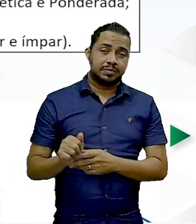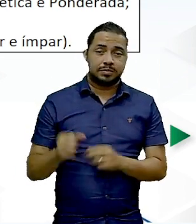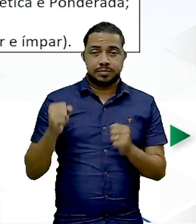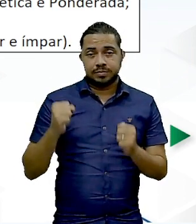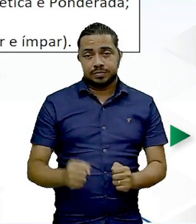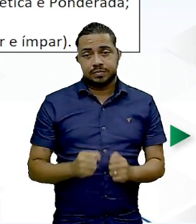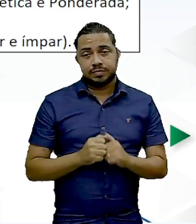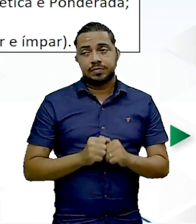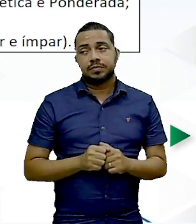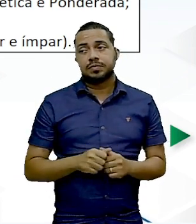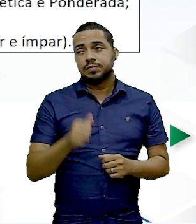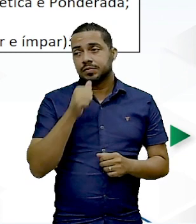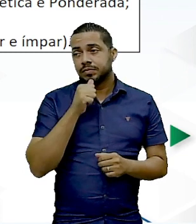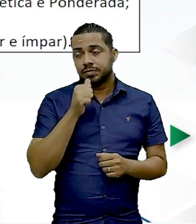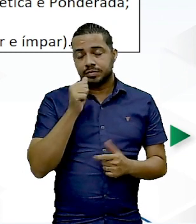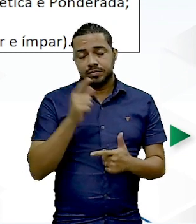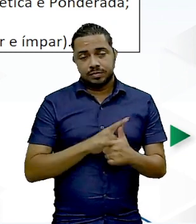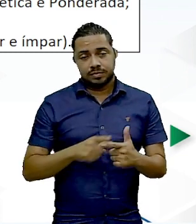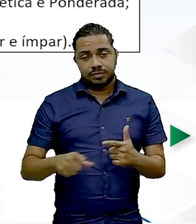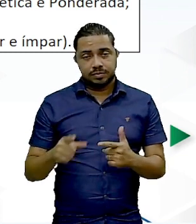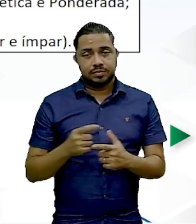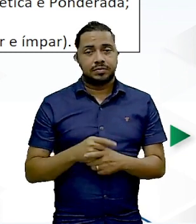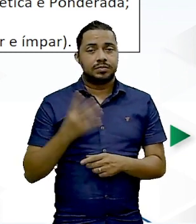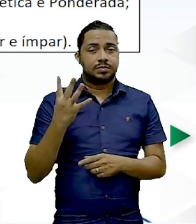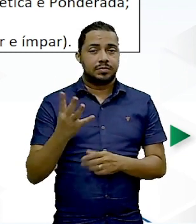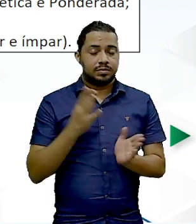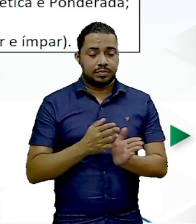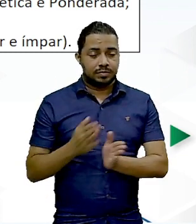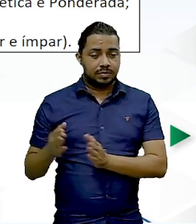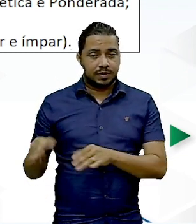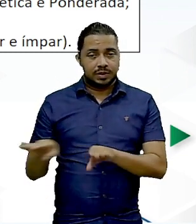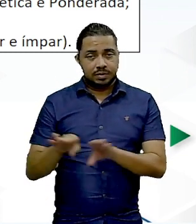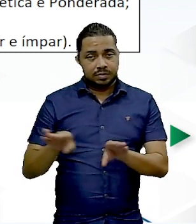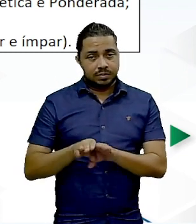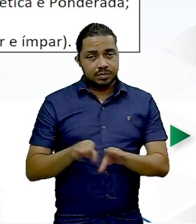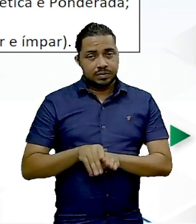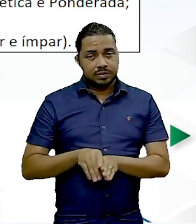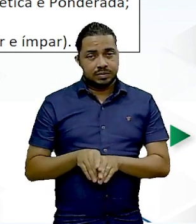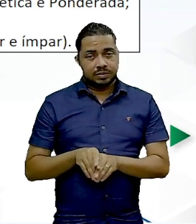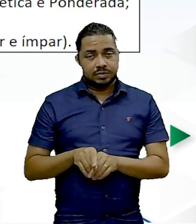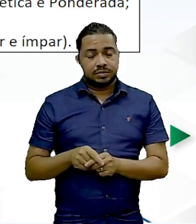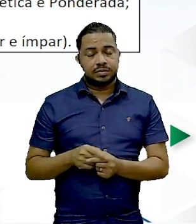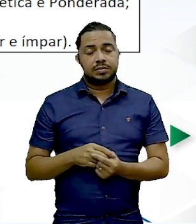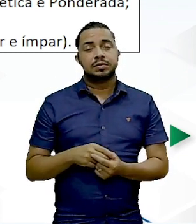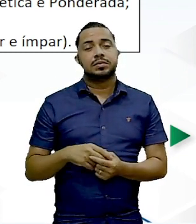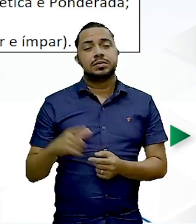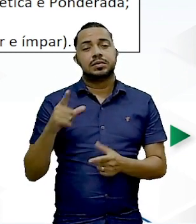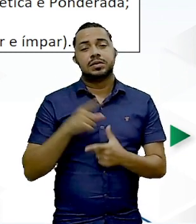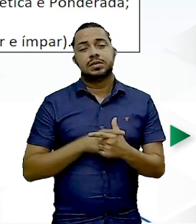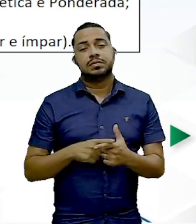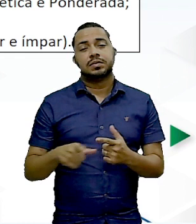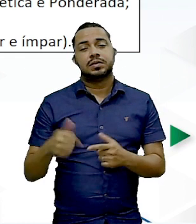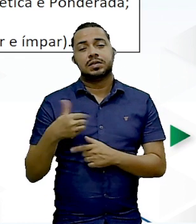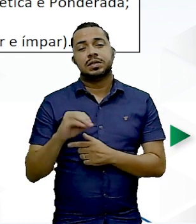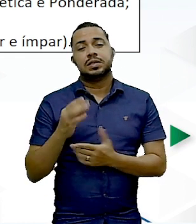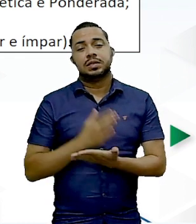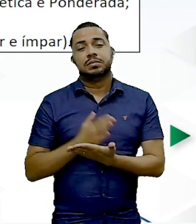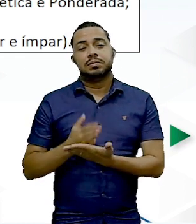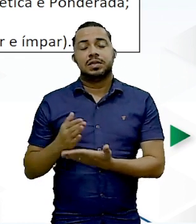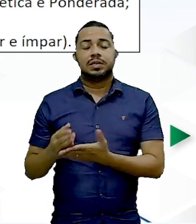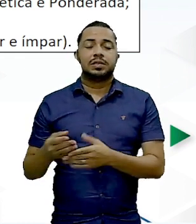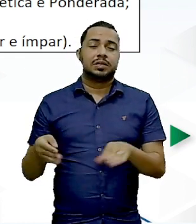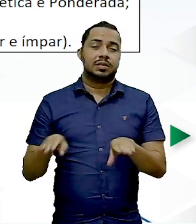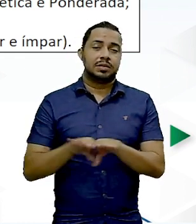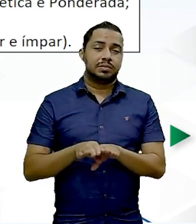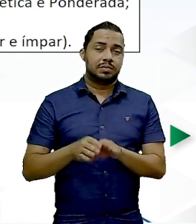ser ainda assim dividida em 4 partes iguais, que nós chamamos de quartil, dividida em 10 partes iguais, que